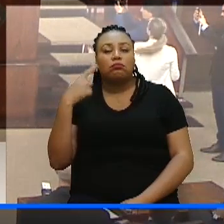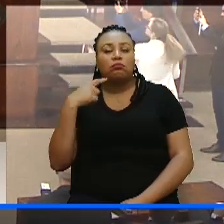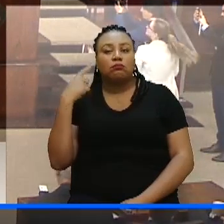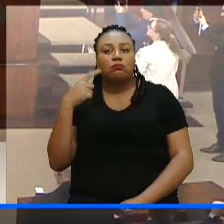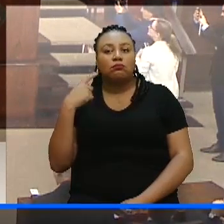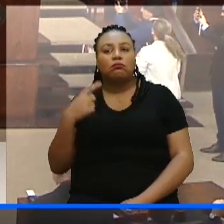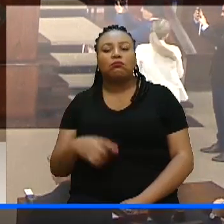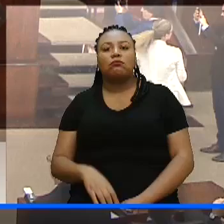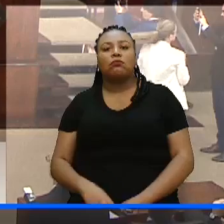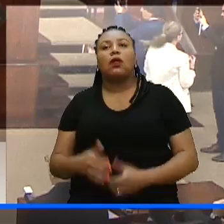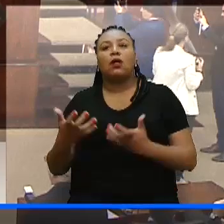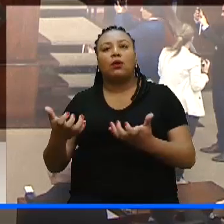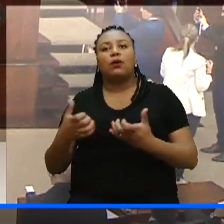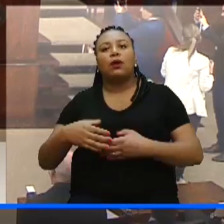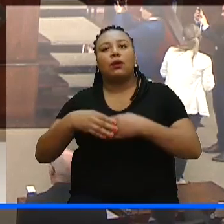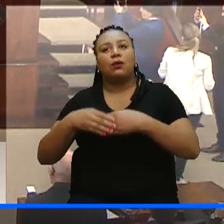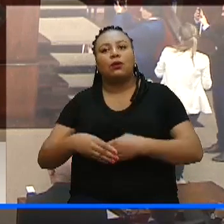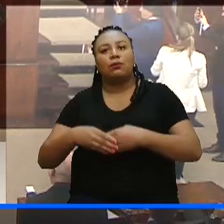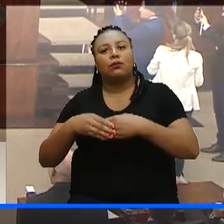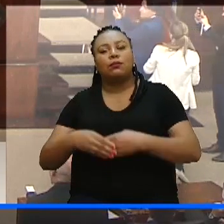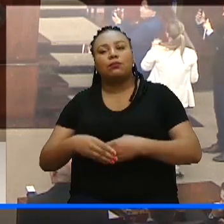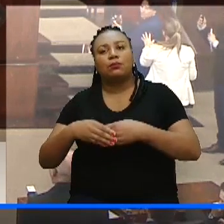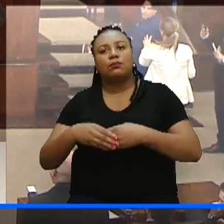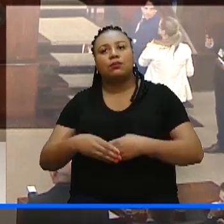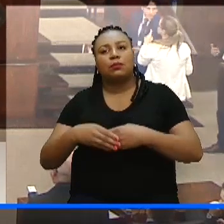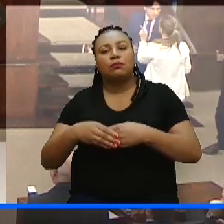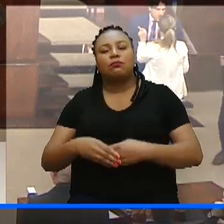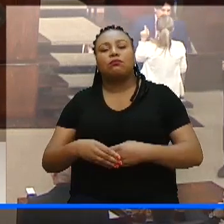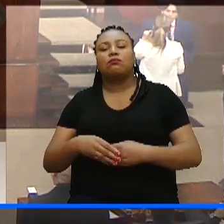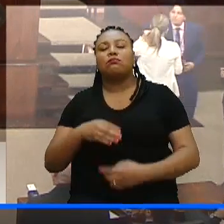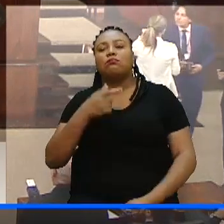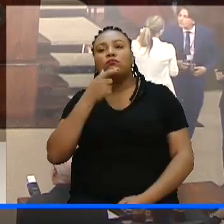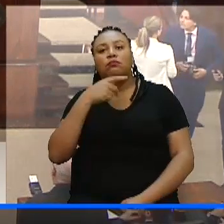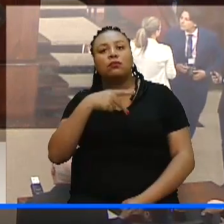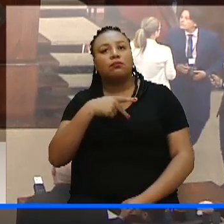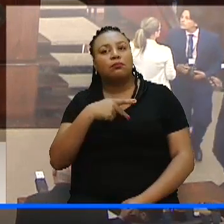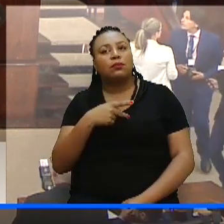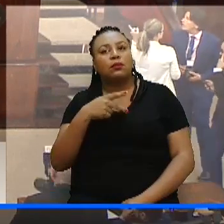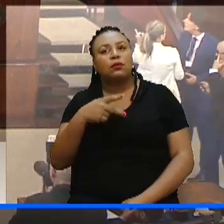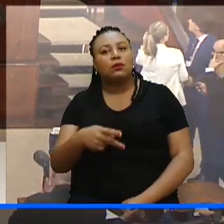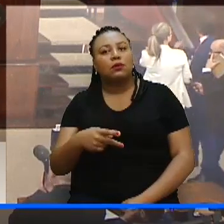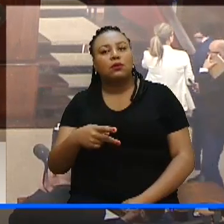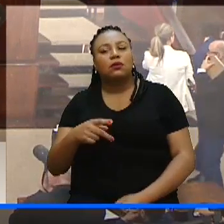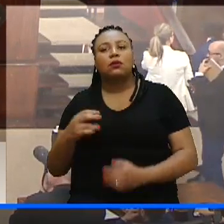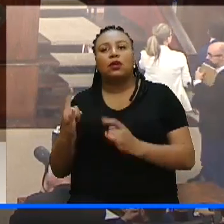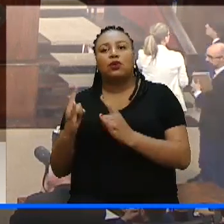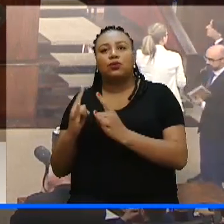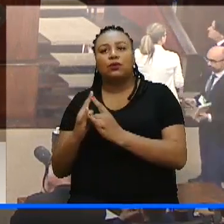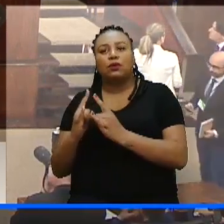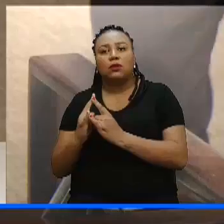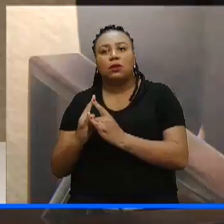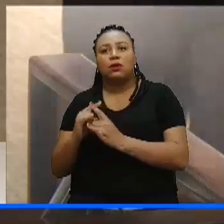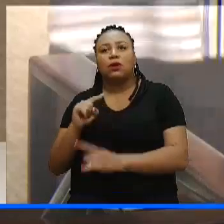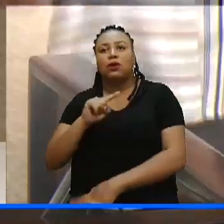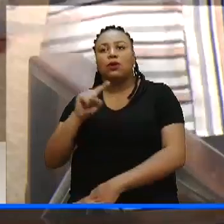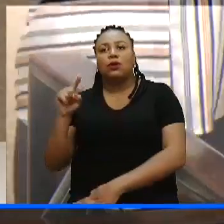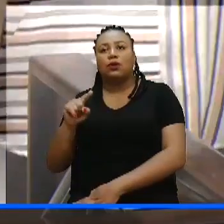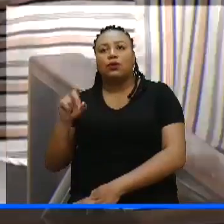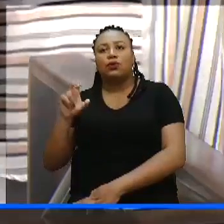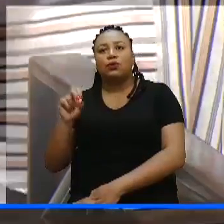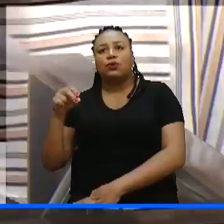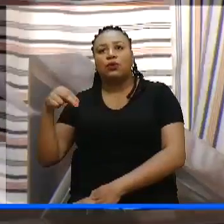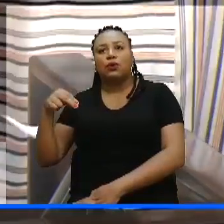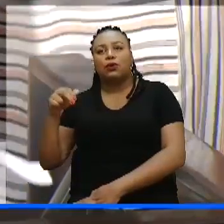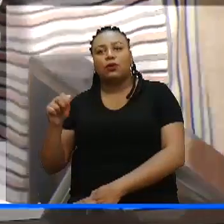era aqui saudar o senhor presidente da zona sul o prefeito do